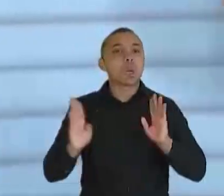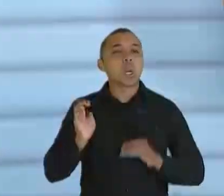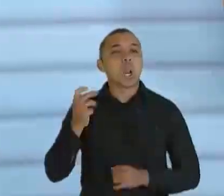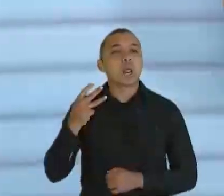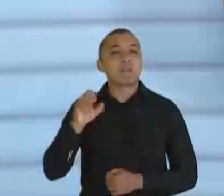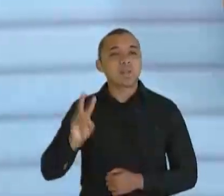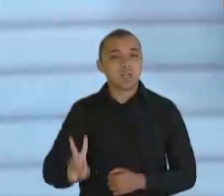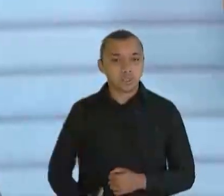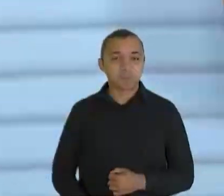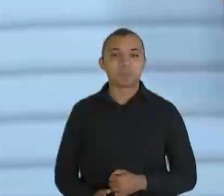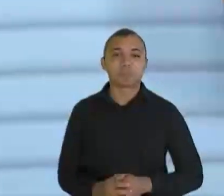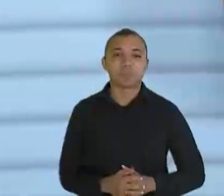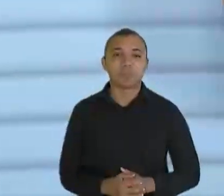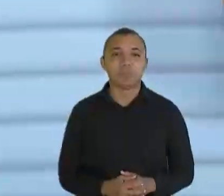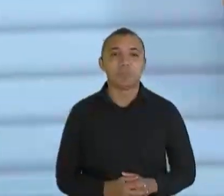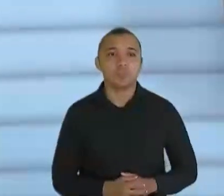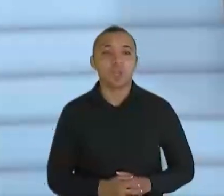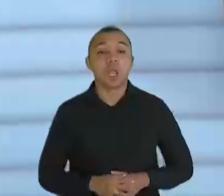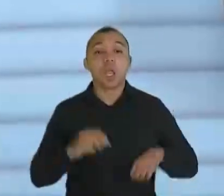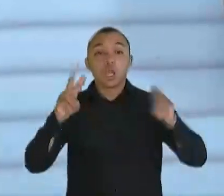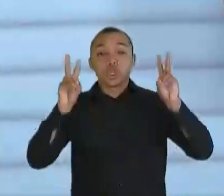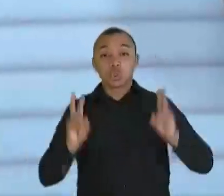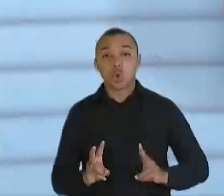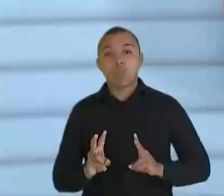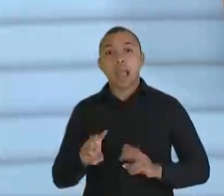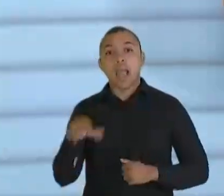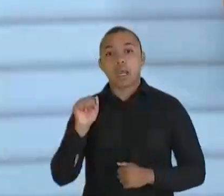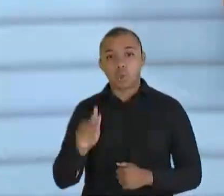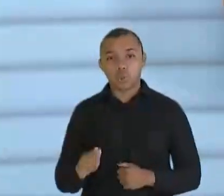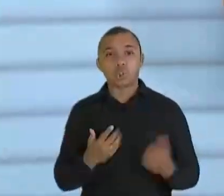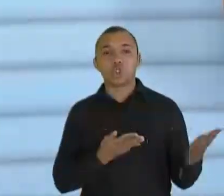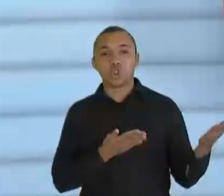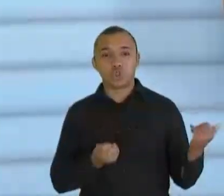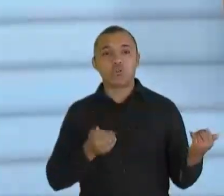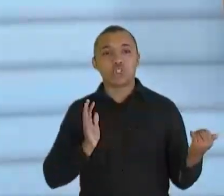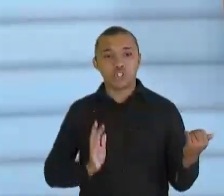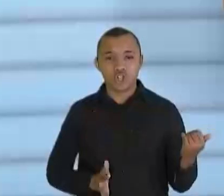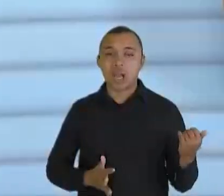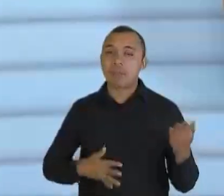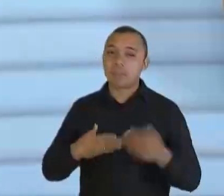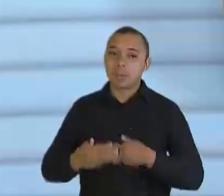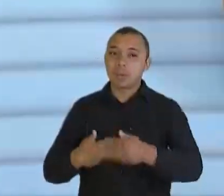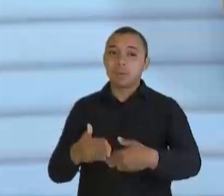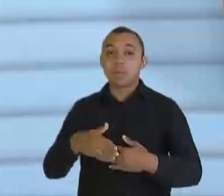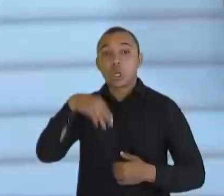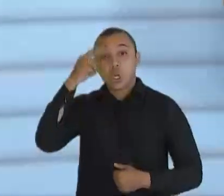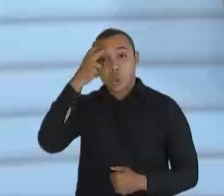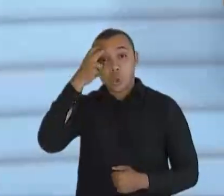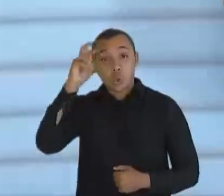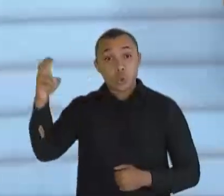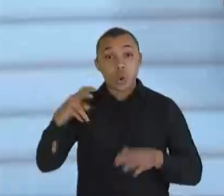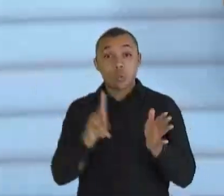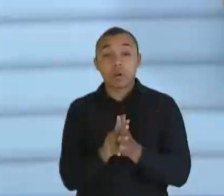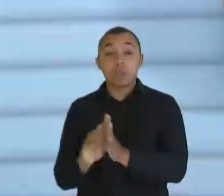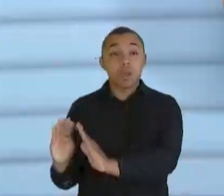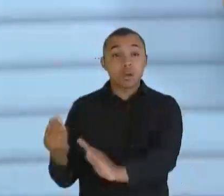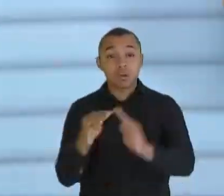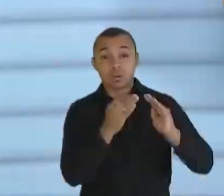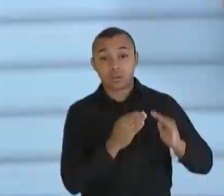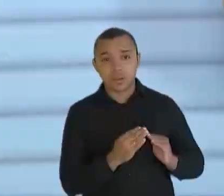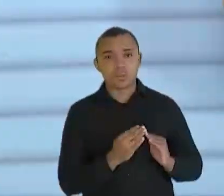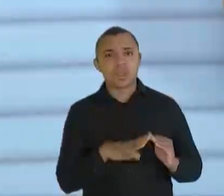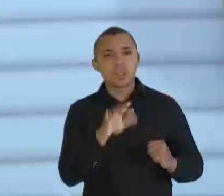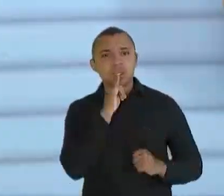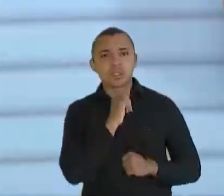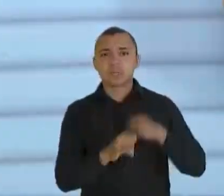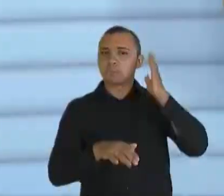minhas leis é sobre o agosto das juventudes, né, que se aproxima, das culturas periféricas de jovens. Hip-hop, rap,